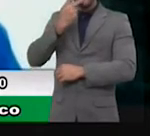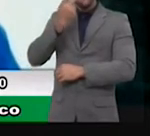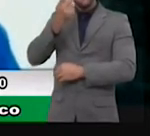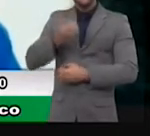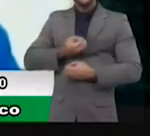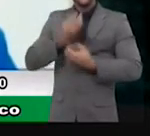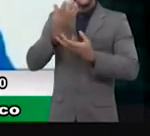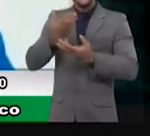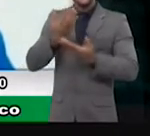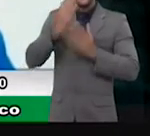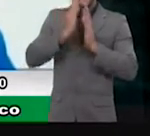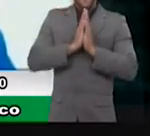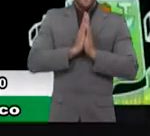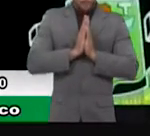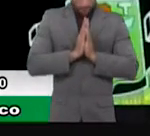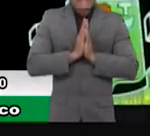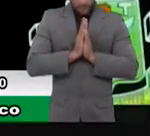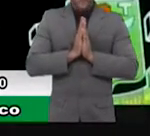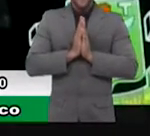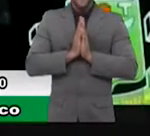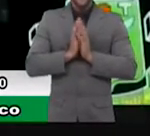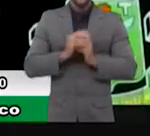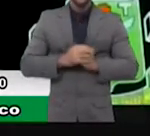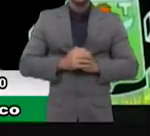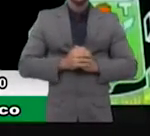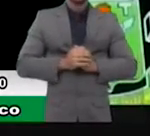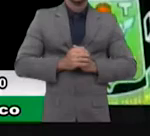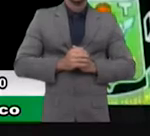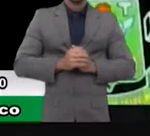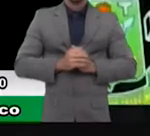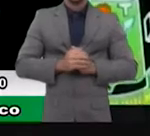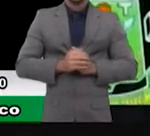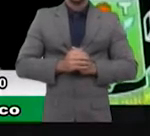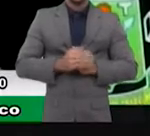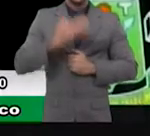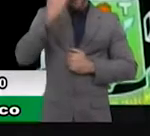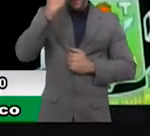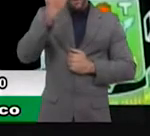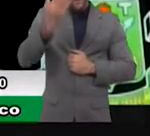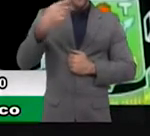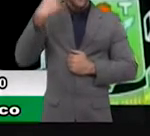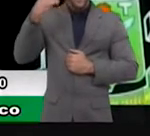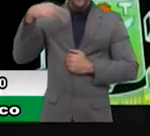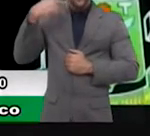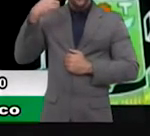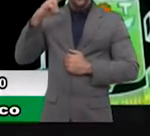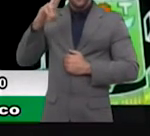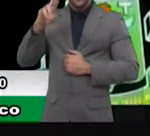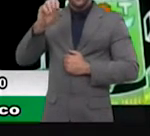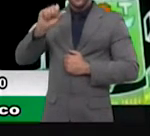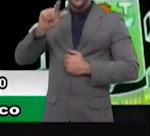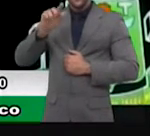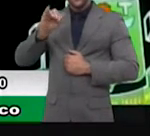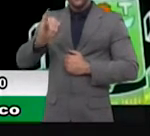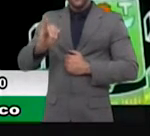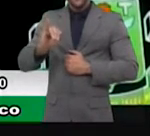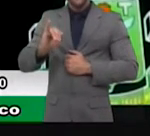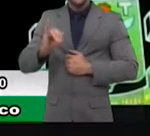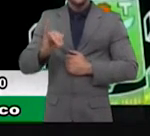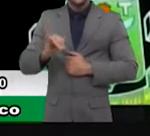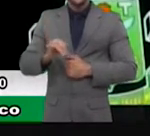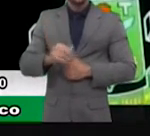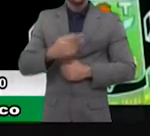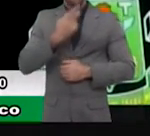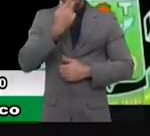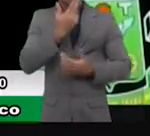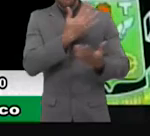obrigado. Obrigado, nobre vereador Ralph. Parabenizar a Vossa Excelência também pelo trabalho que desenvolve na